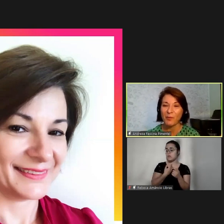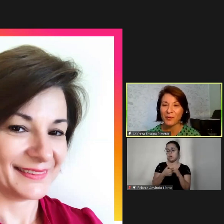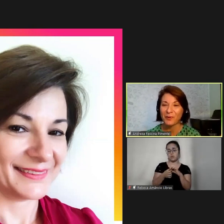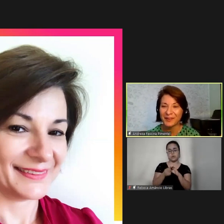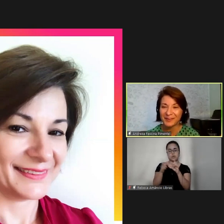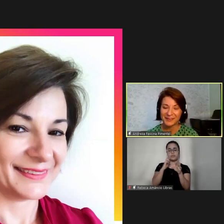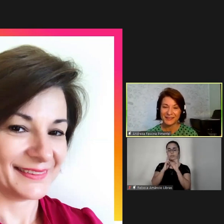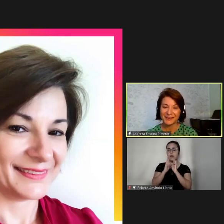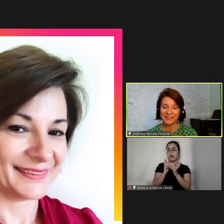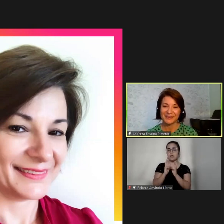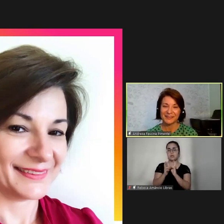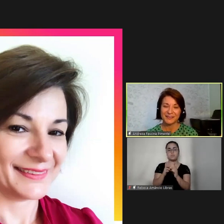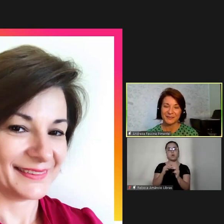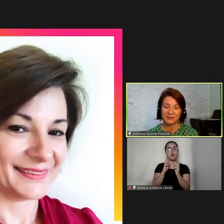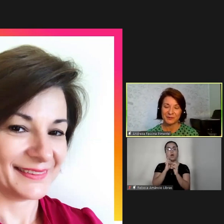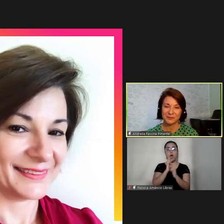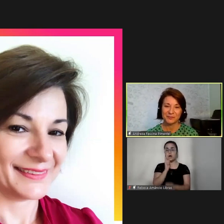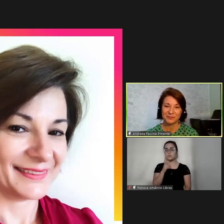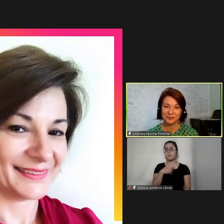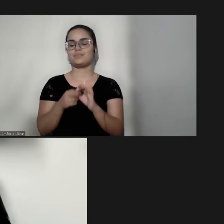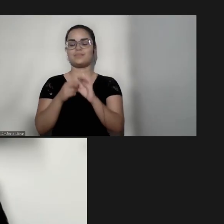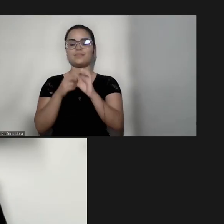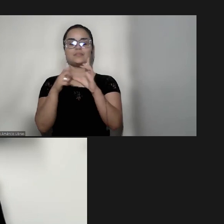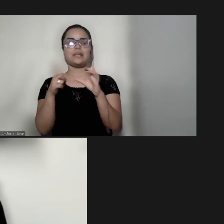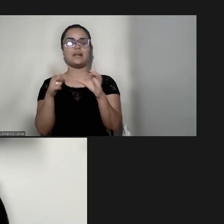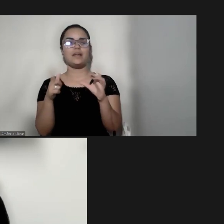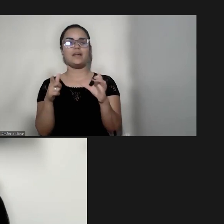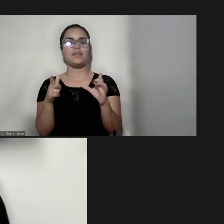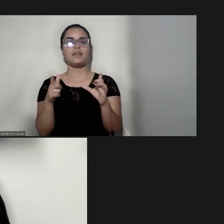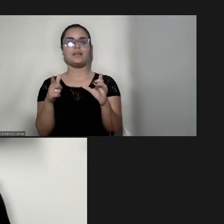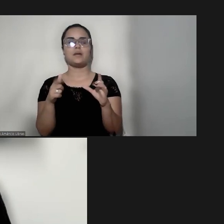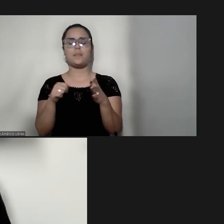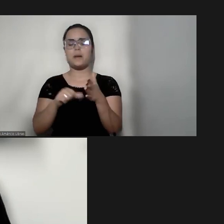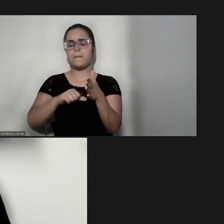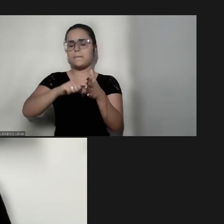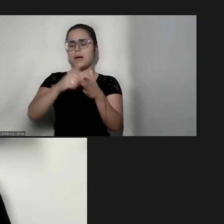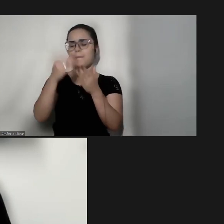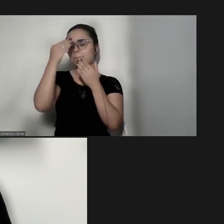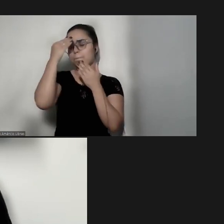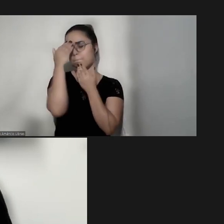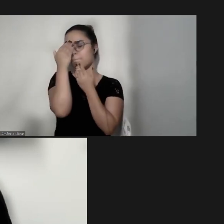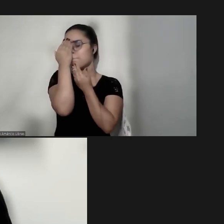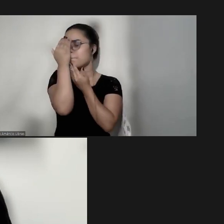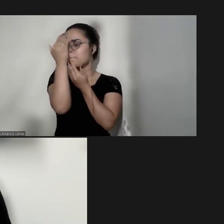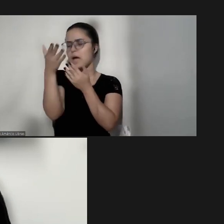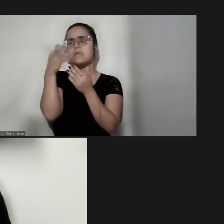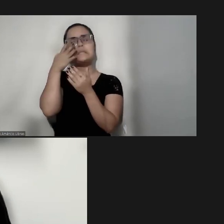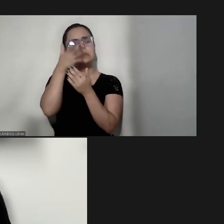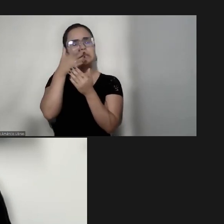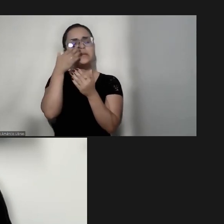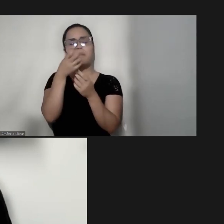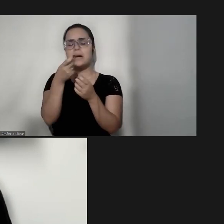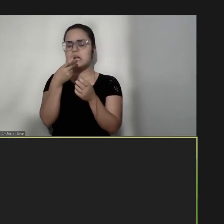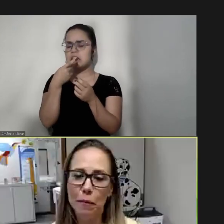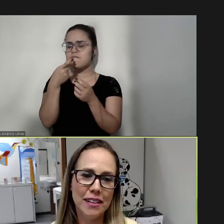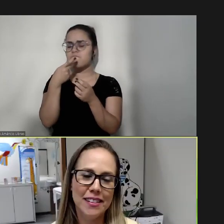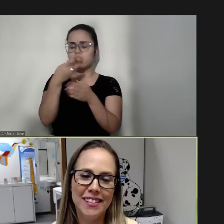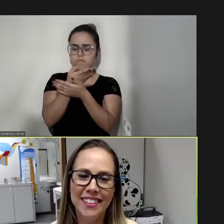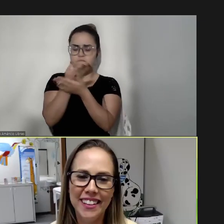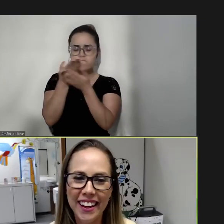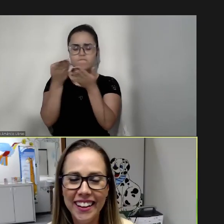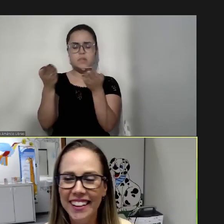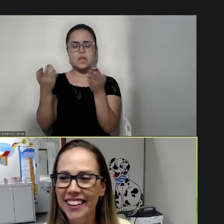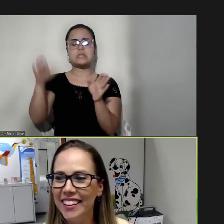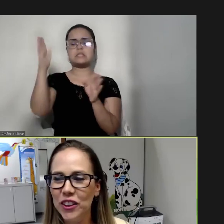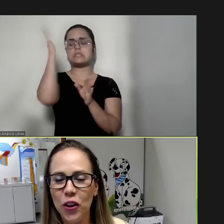conversar um pouco. Andresa, primeiramente, muito obrigado por essas suas palavras lindas, sábias,